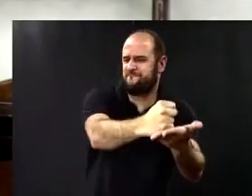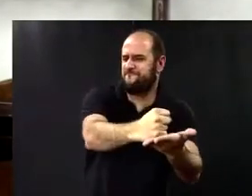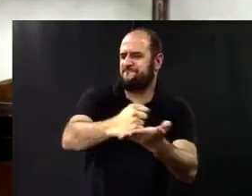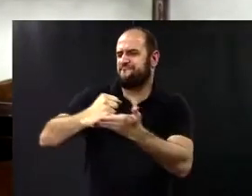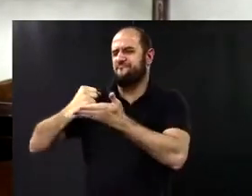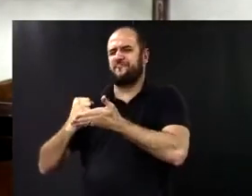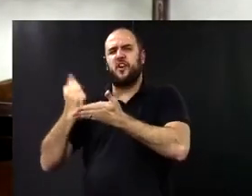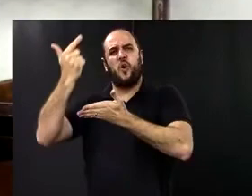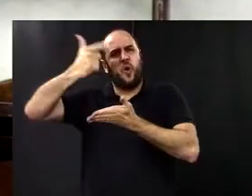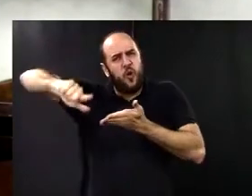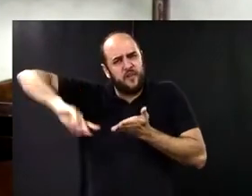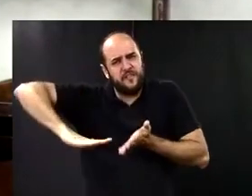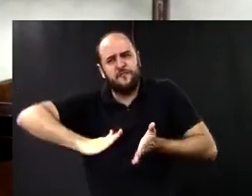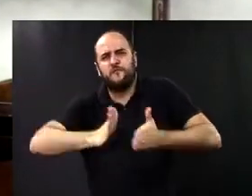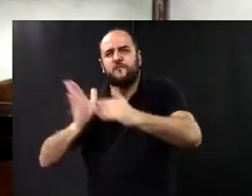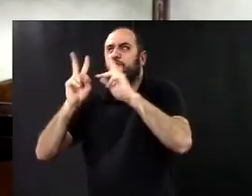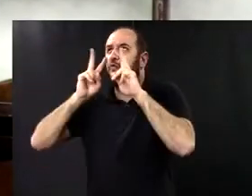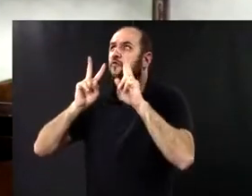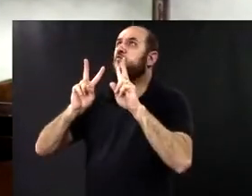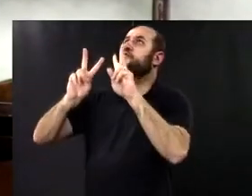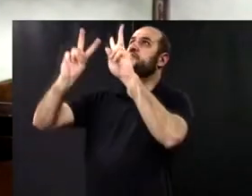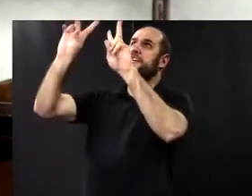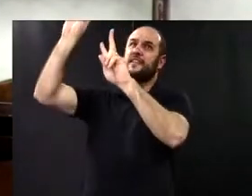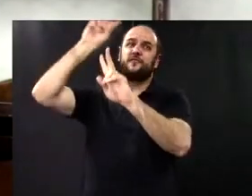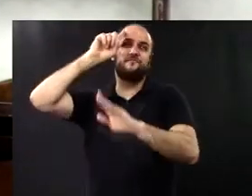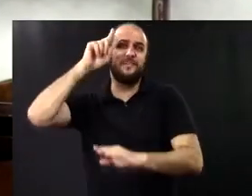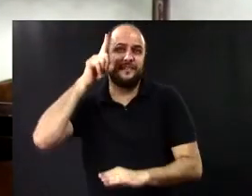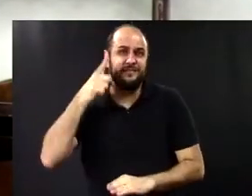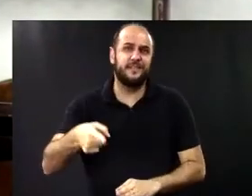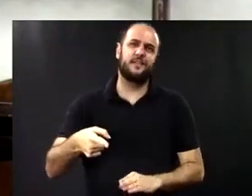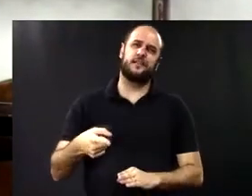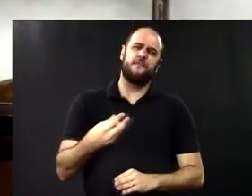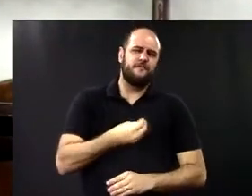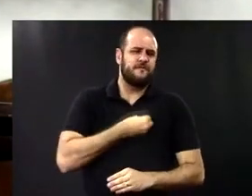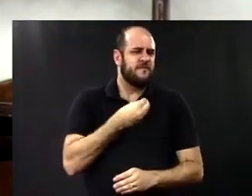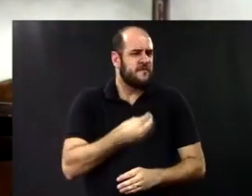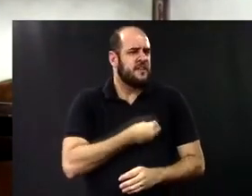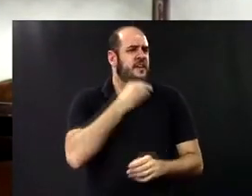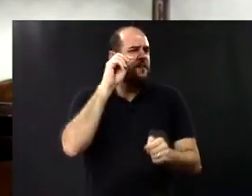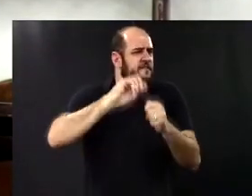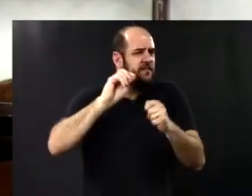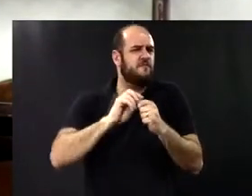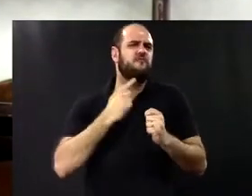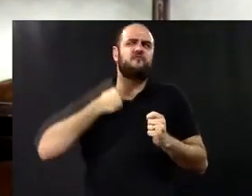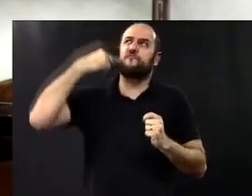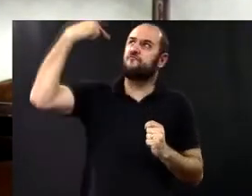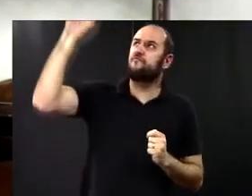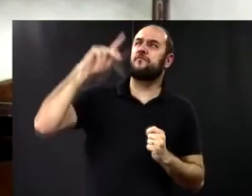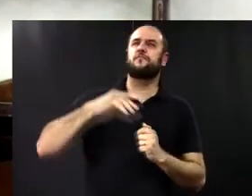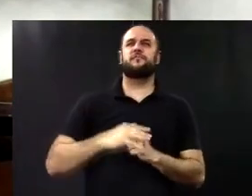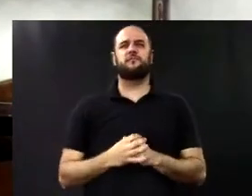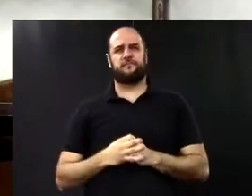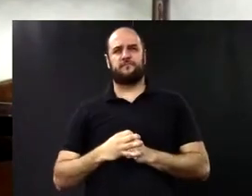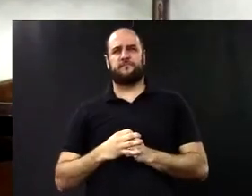novamente a olhar para os seus mandamentos e a viver cumprindo os seus mandamentos.